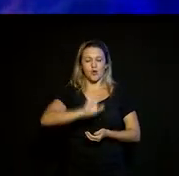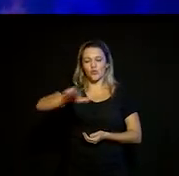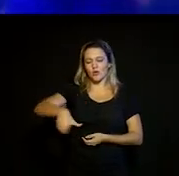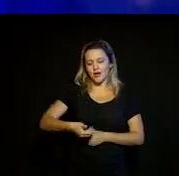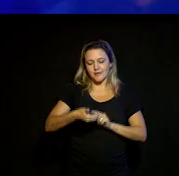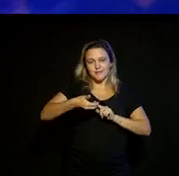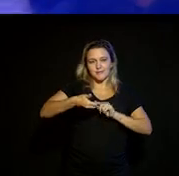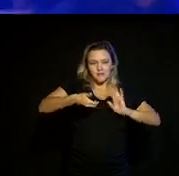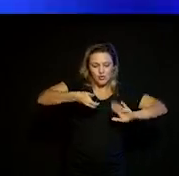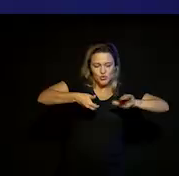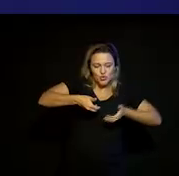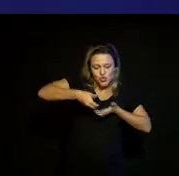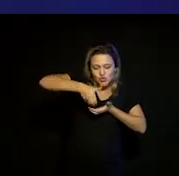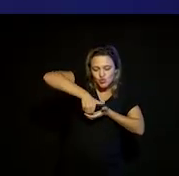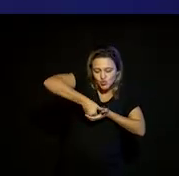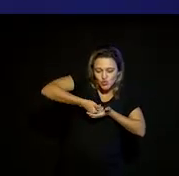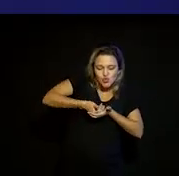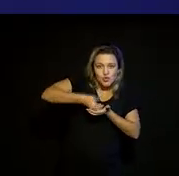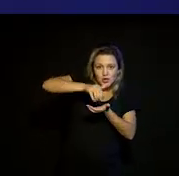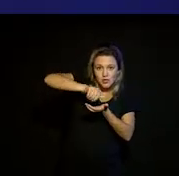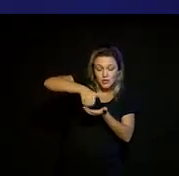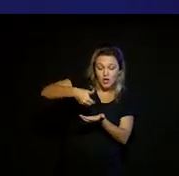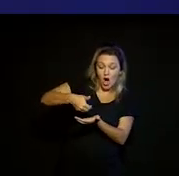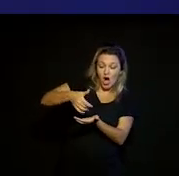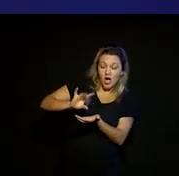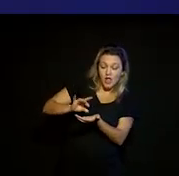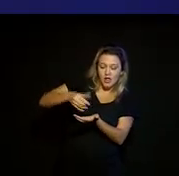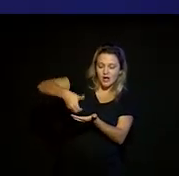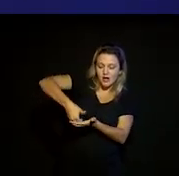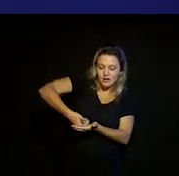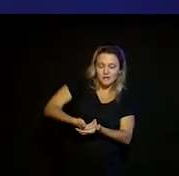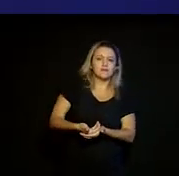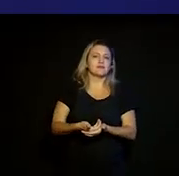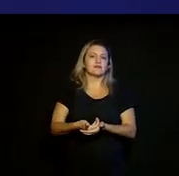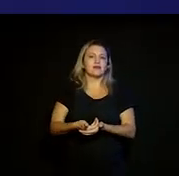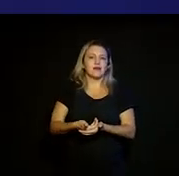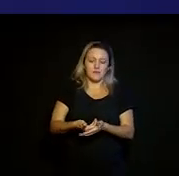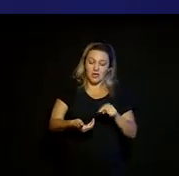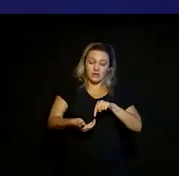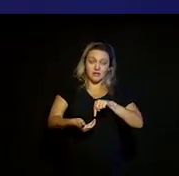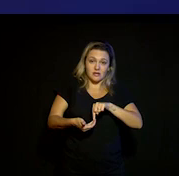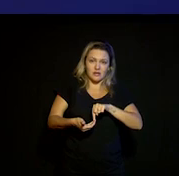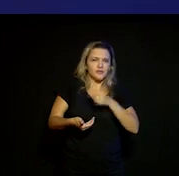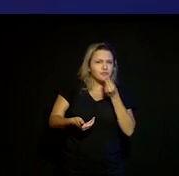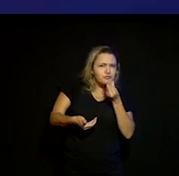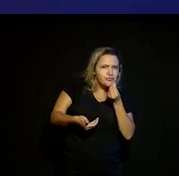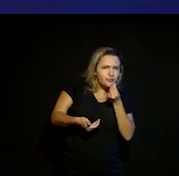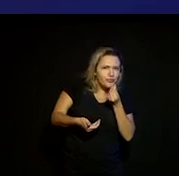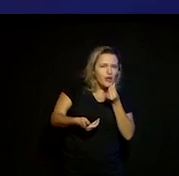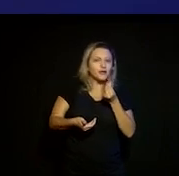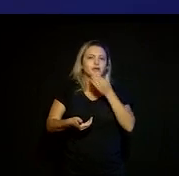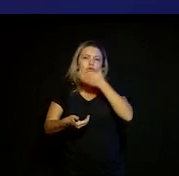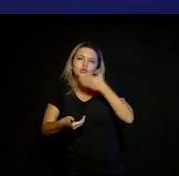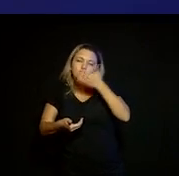sopa. Ela está colada com a sopa, mas ela não sabe dizer que gosto tem, se é